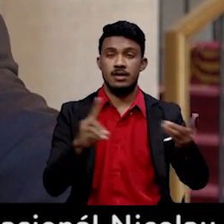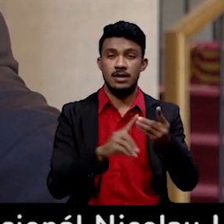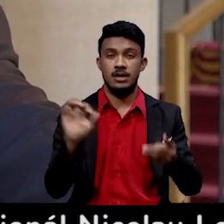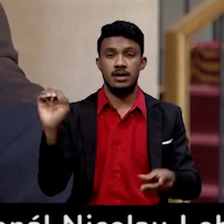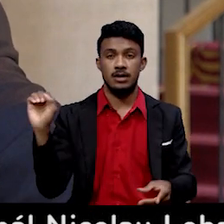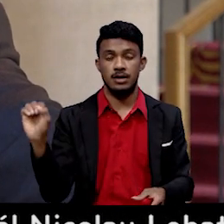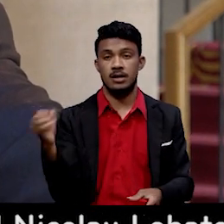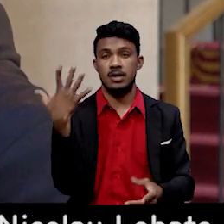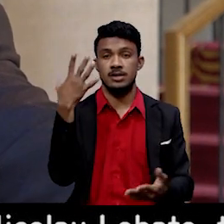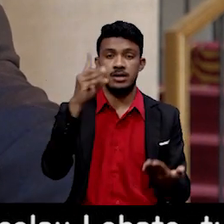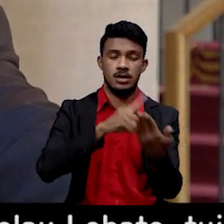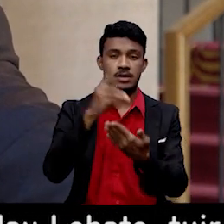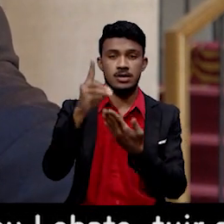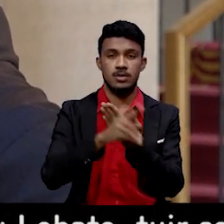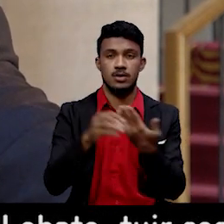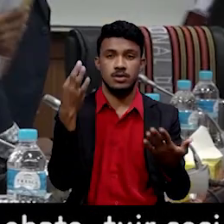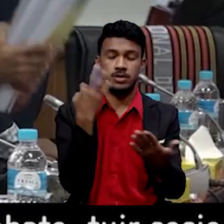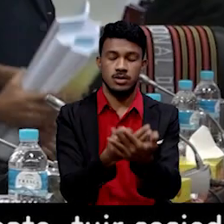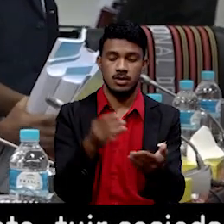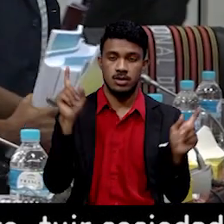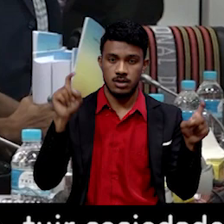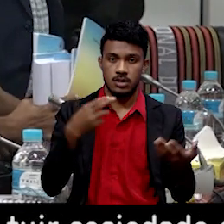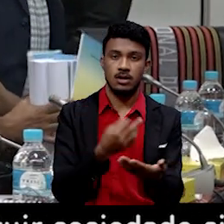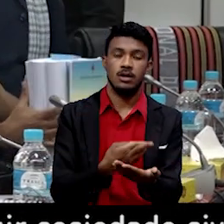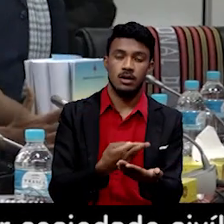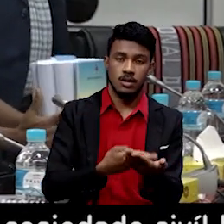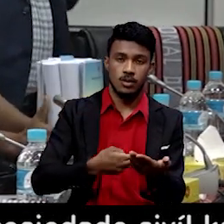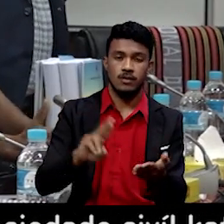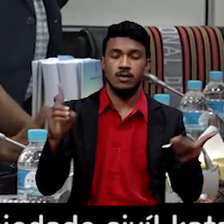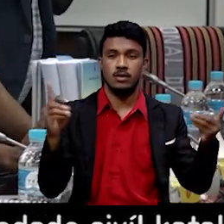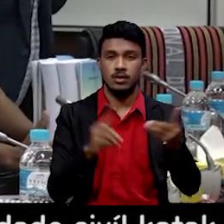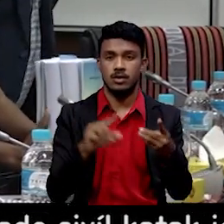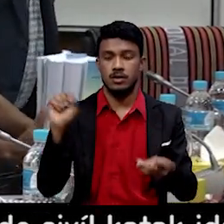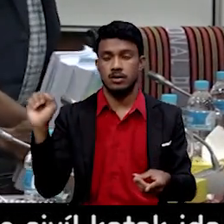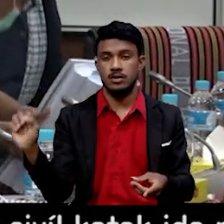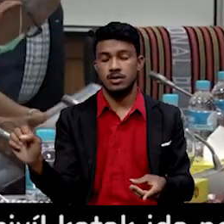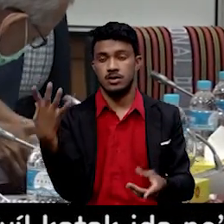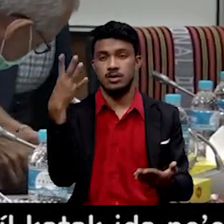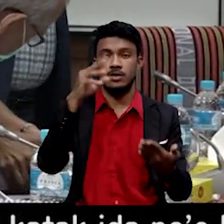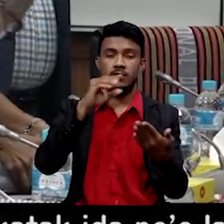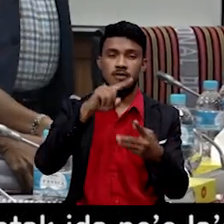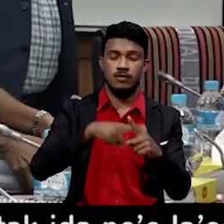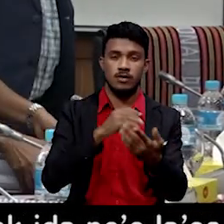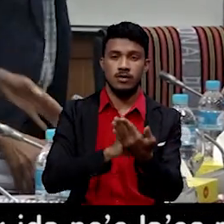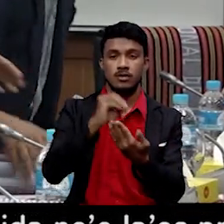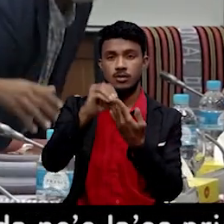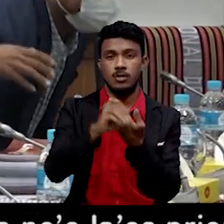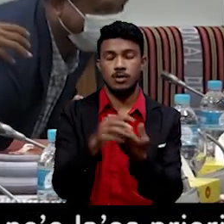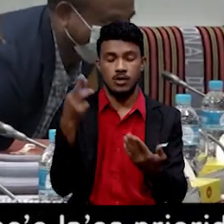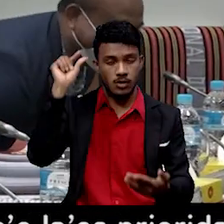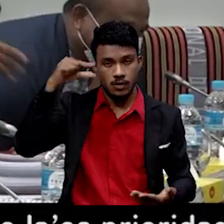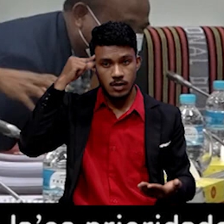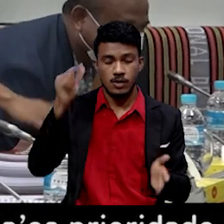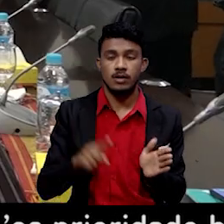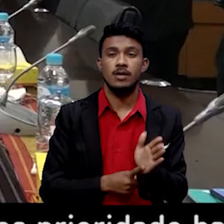dezembro orçamento tem que ser aprovado. E a Lorenza no Lourdes em Lima, fulano outubro, né, governo apresenta uma proposta de lei